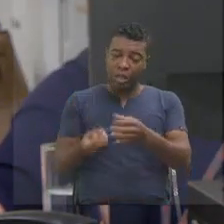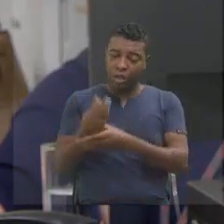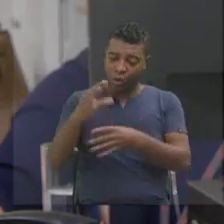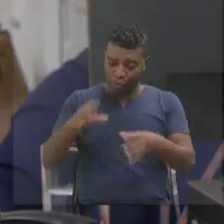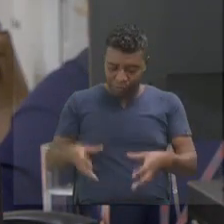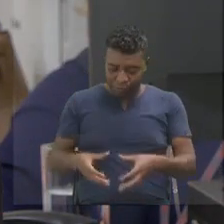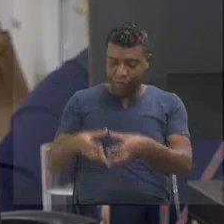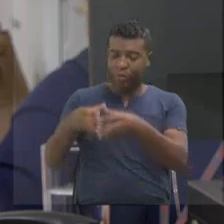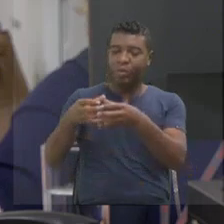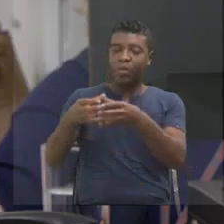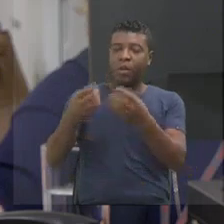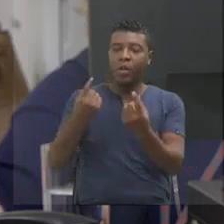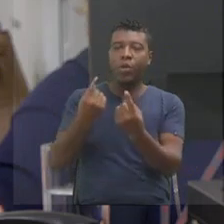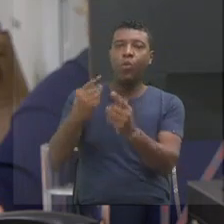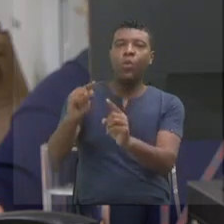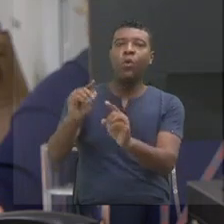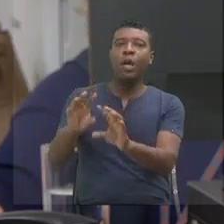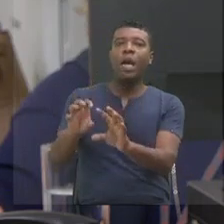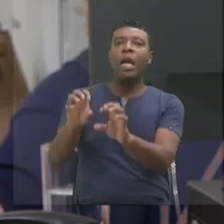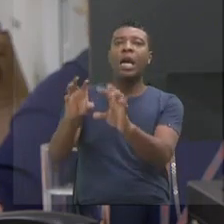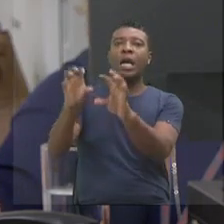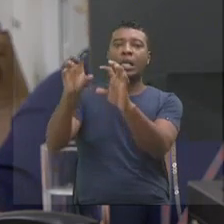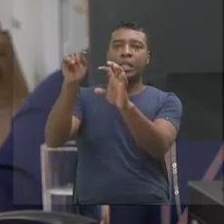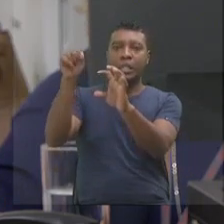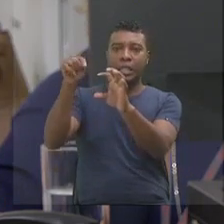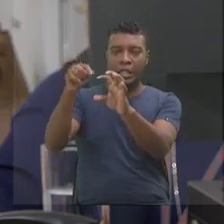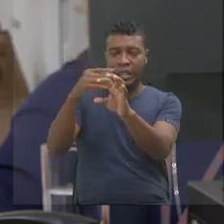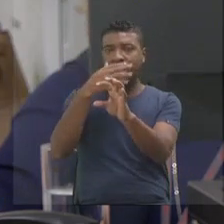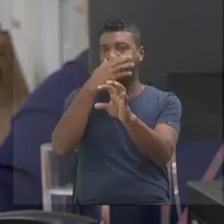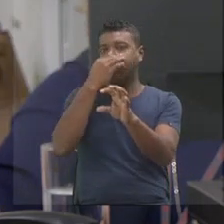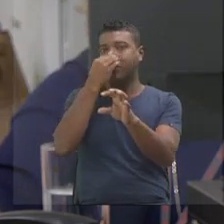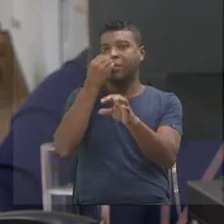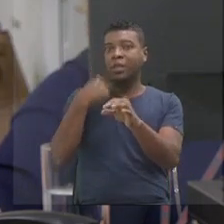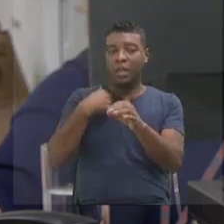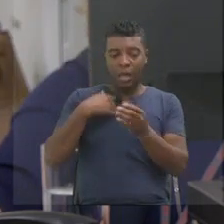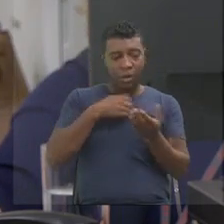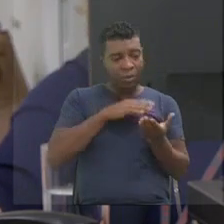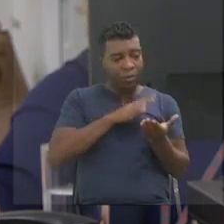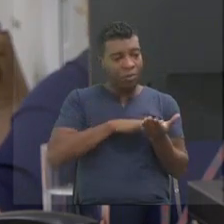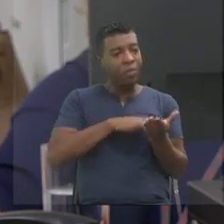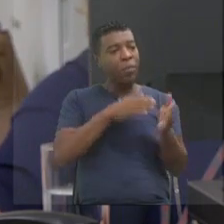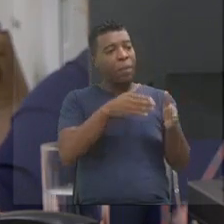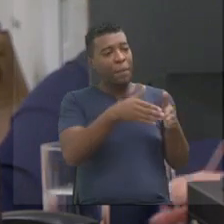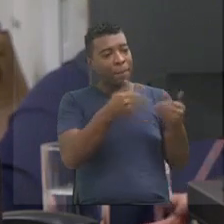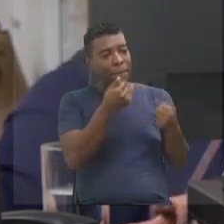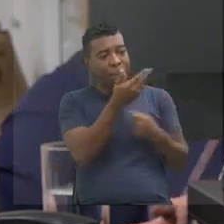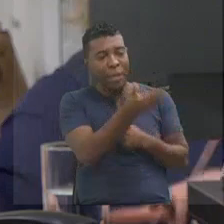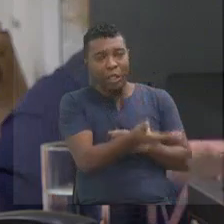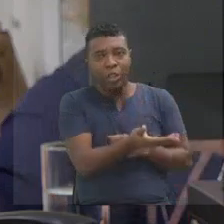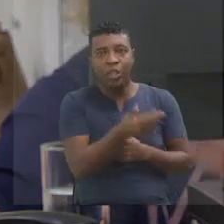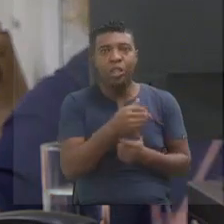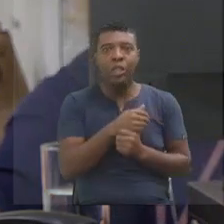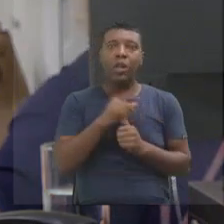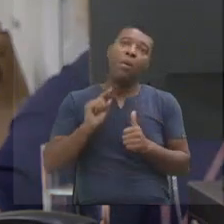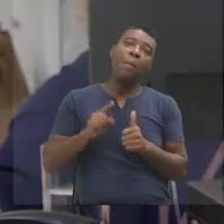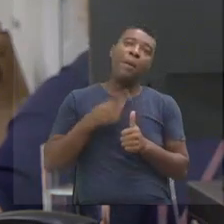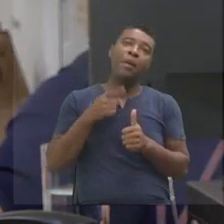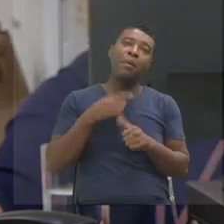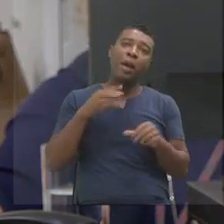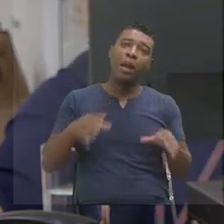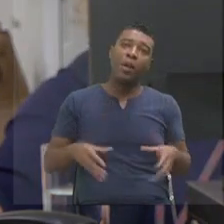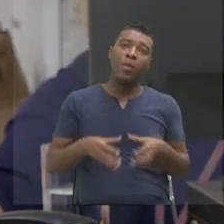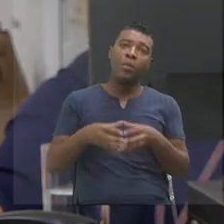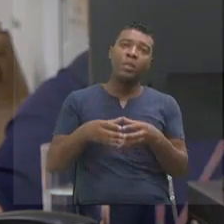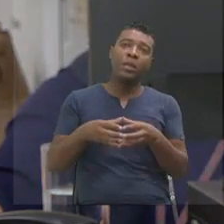alcance né prevenção enfrentamento alcance a meu pedido então a primeira comissão nós temos em Brasília a